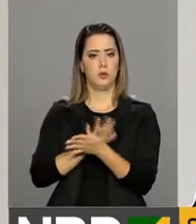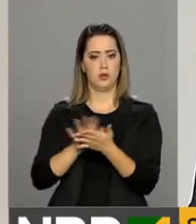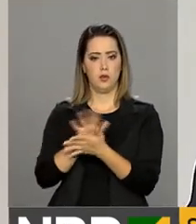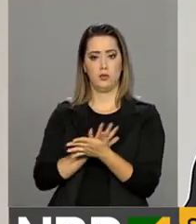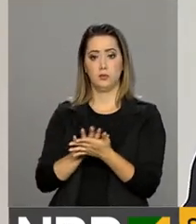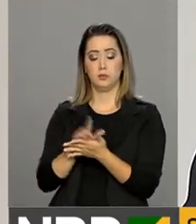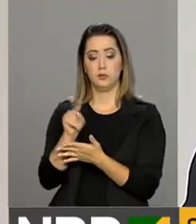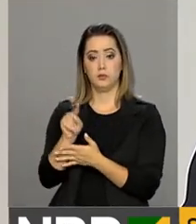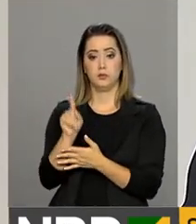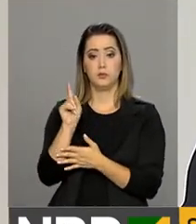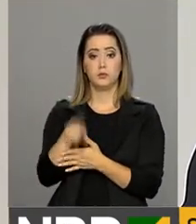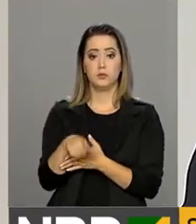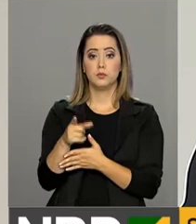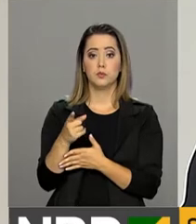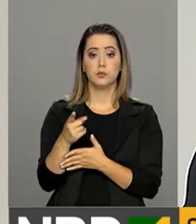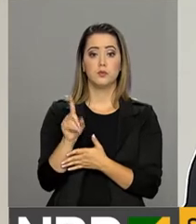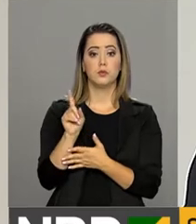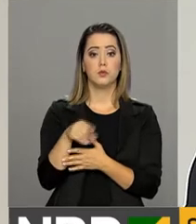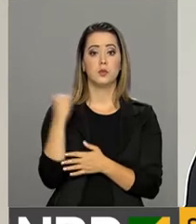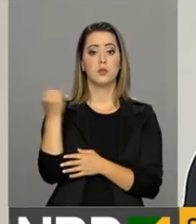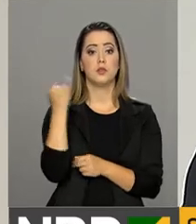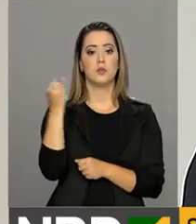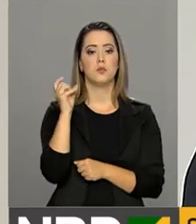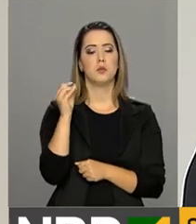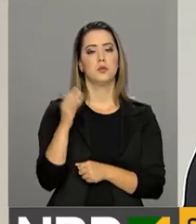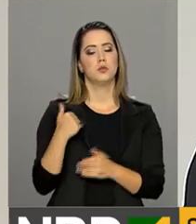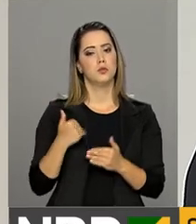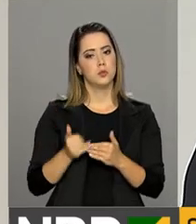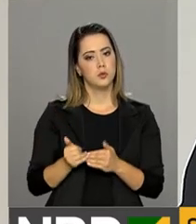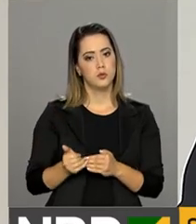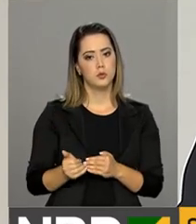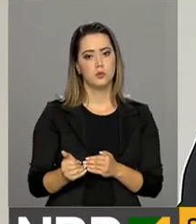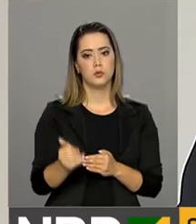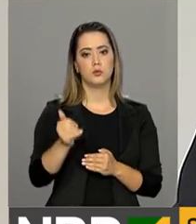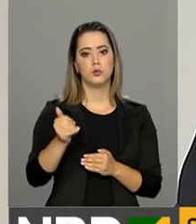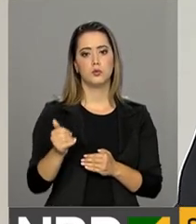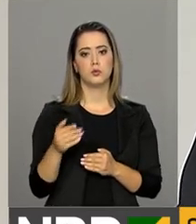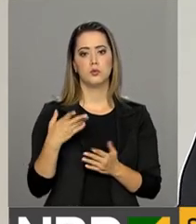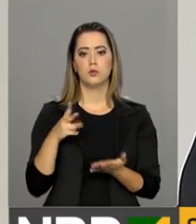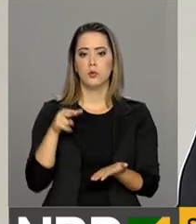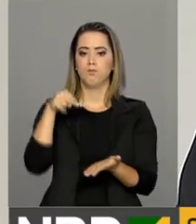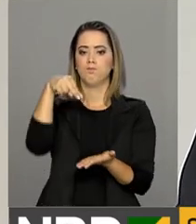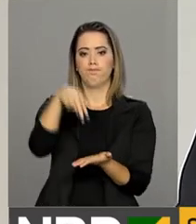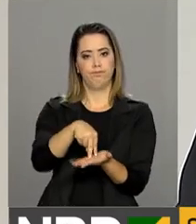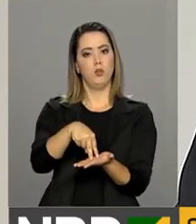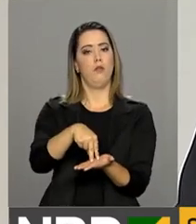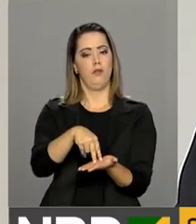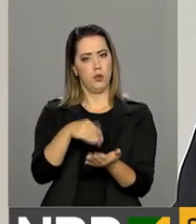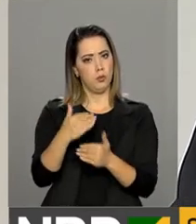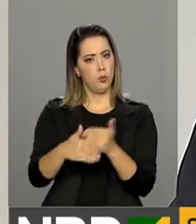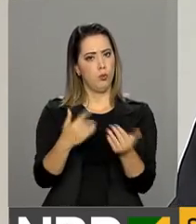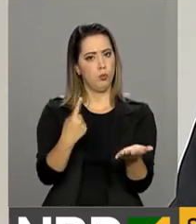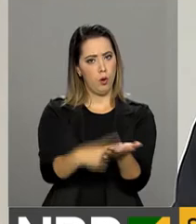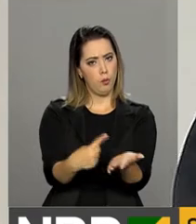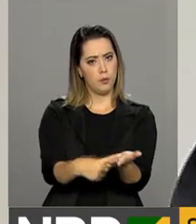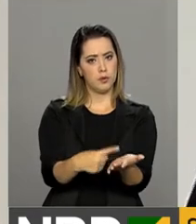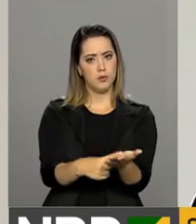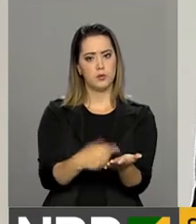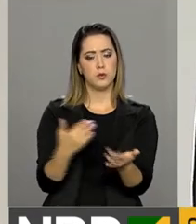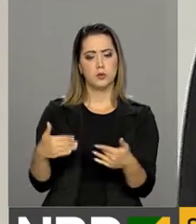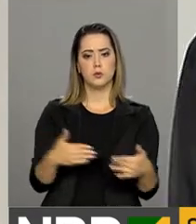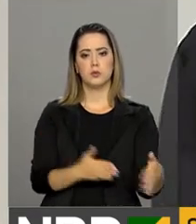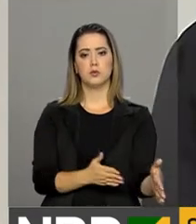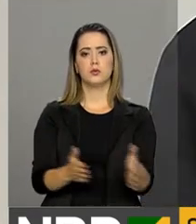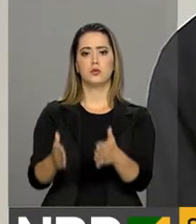é é o que é importante para manter também um firme compromisso com a manutenção da trajetória